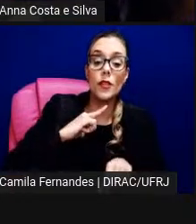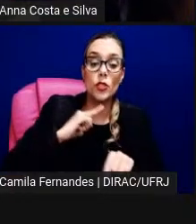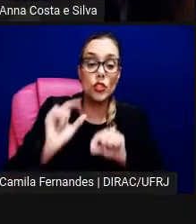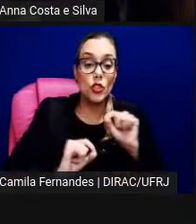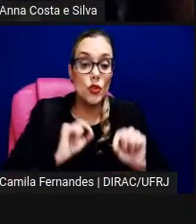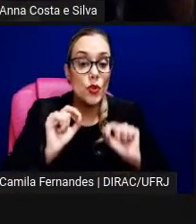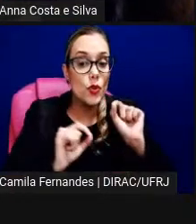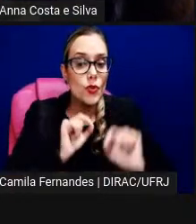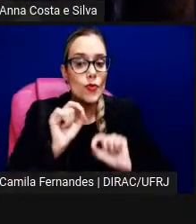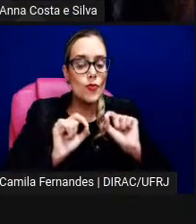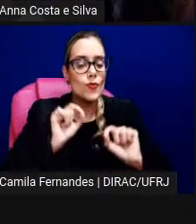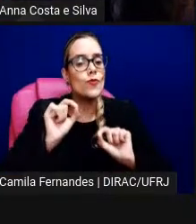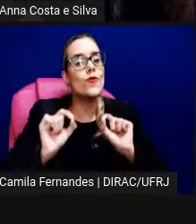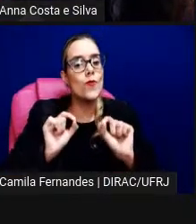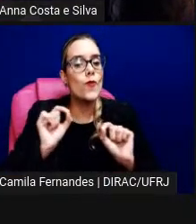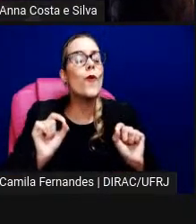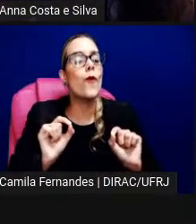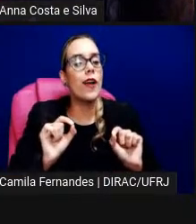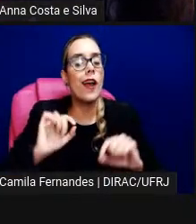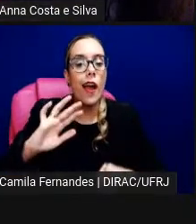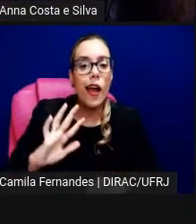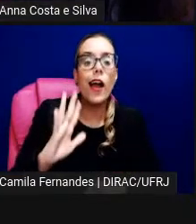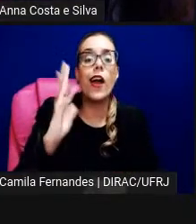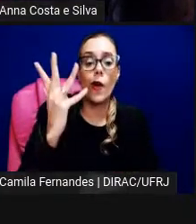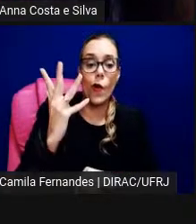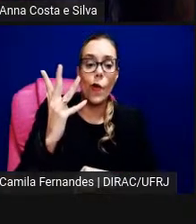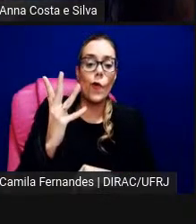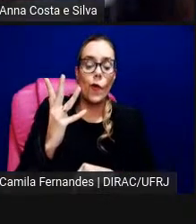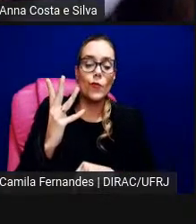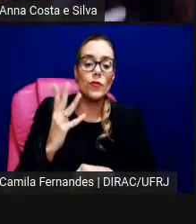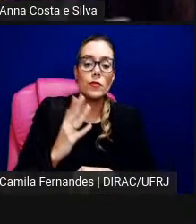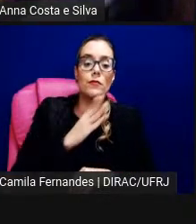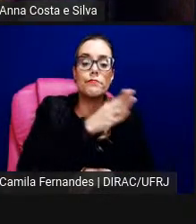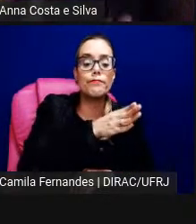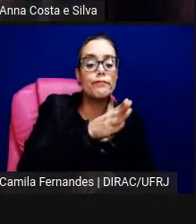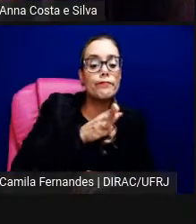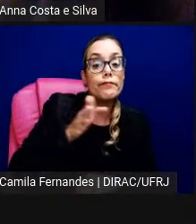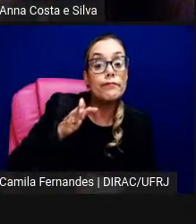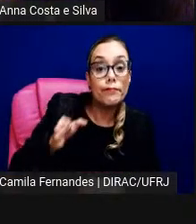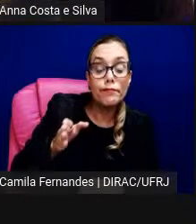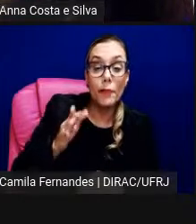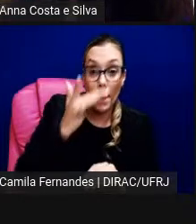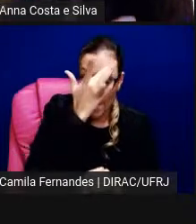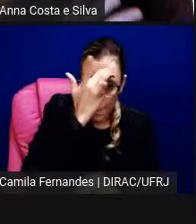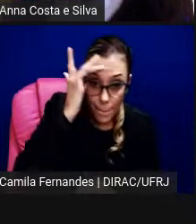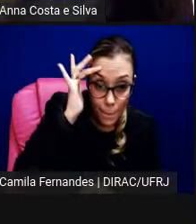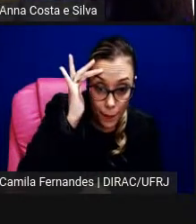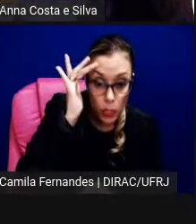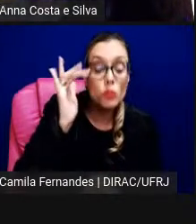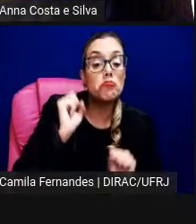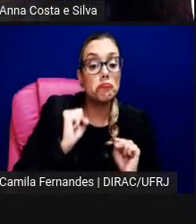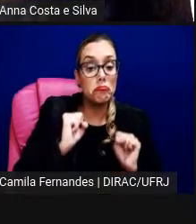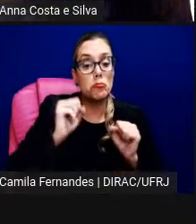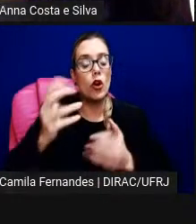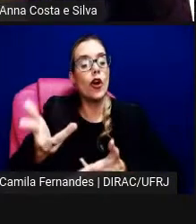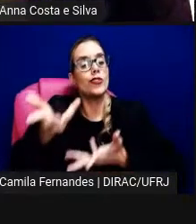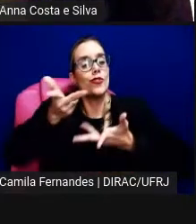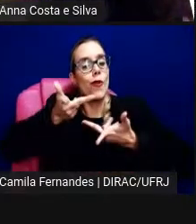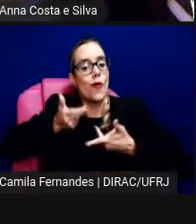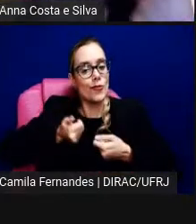depois, elas... Mas a pessoa era convidada também, era algo que